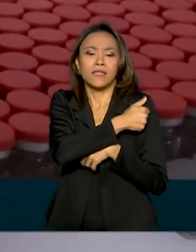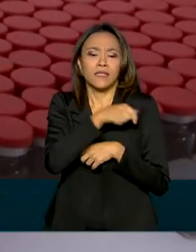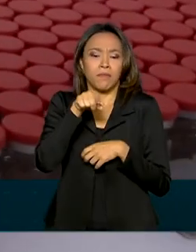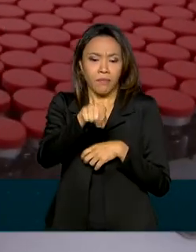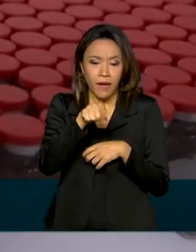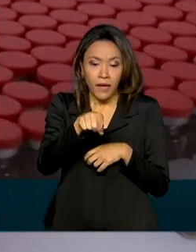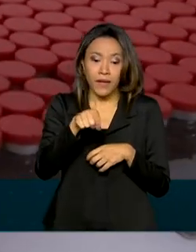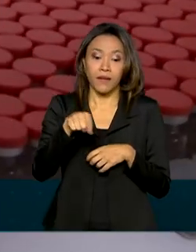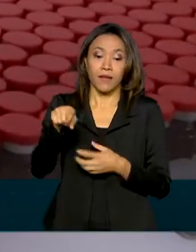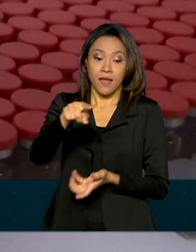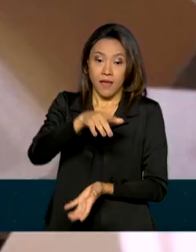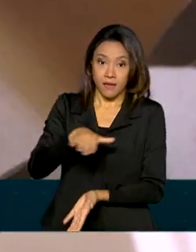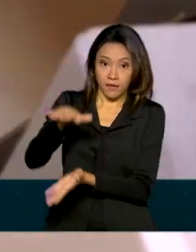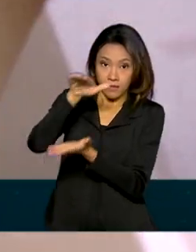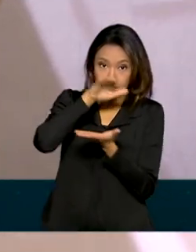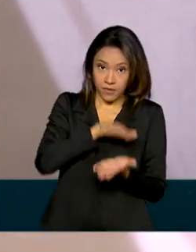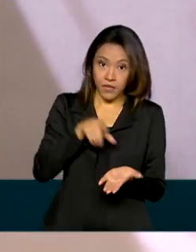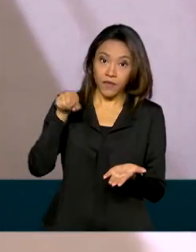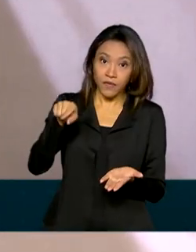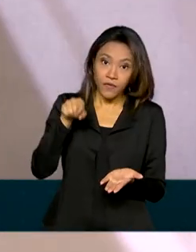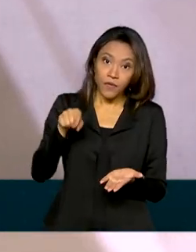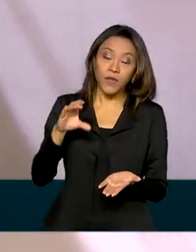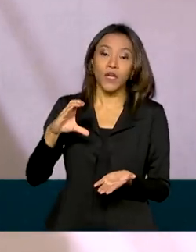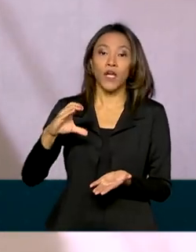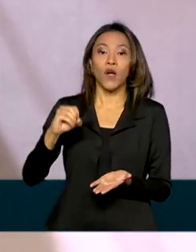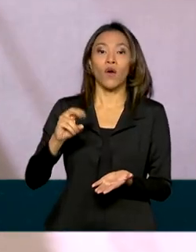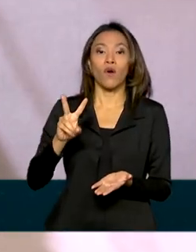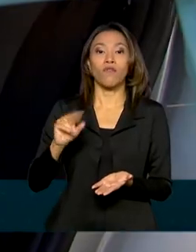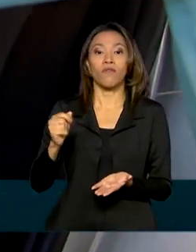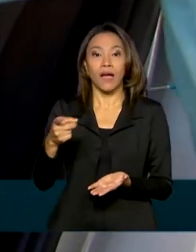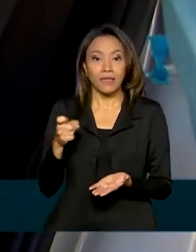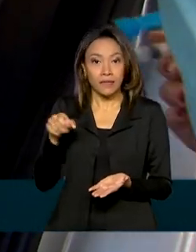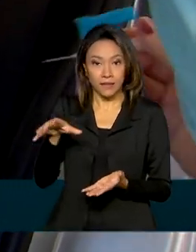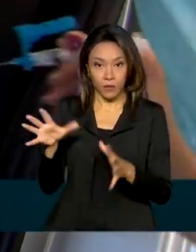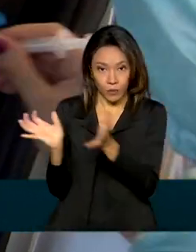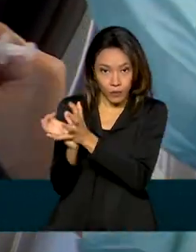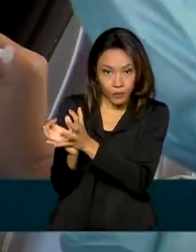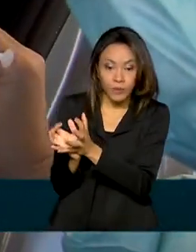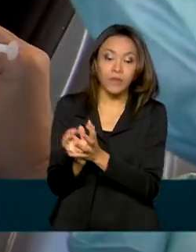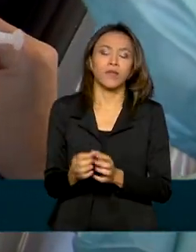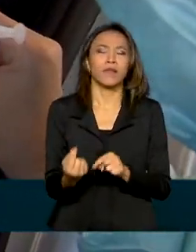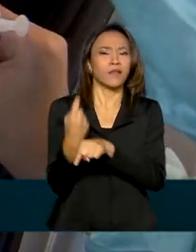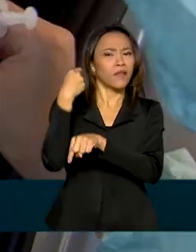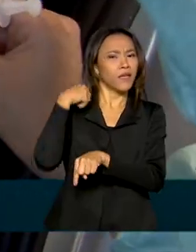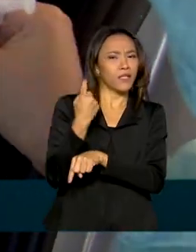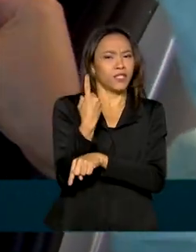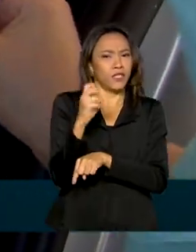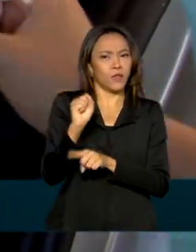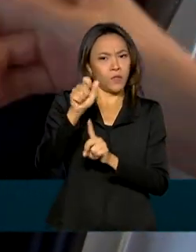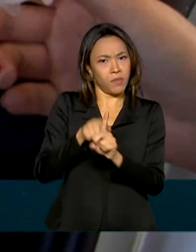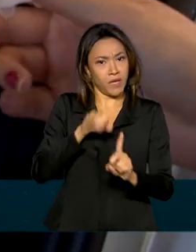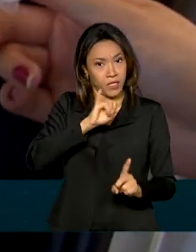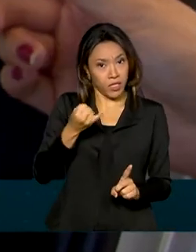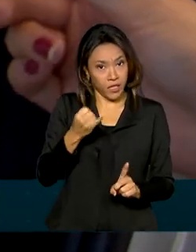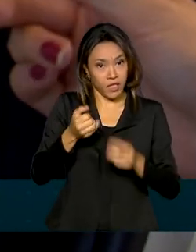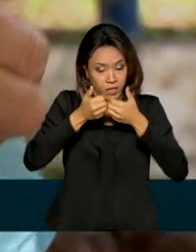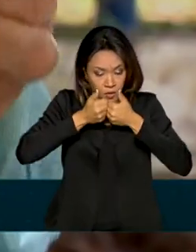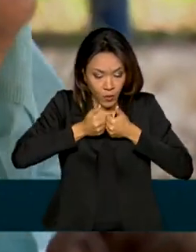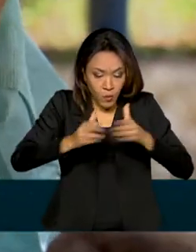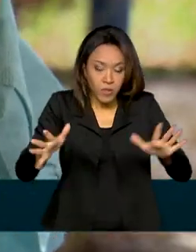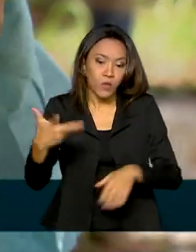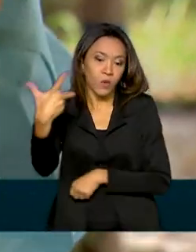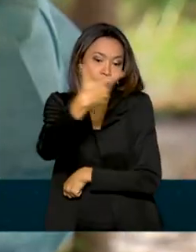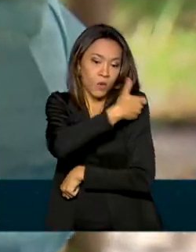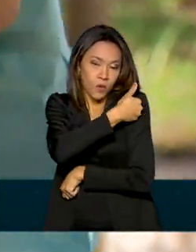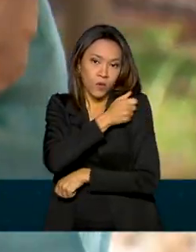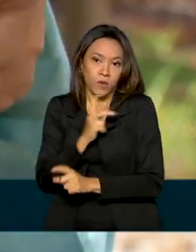doses adquiridos do consórcio global COVAX Facility. Desde o dia 18 de janeiro, quando começou a imunização,